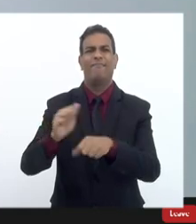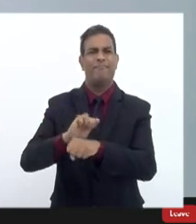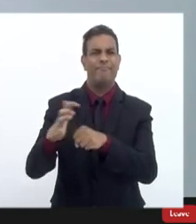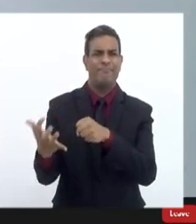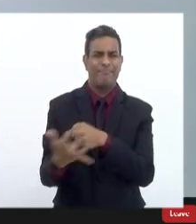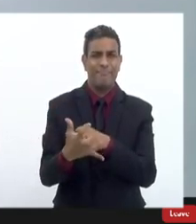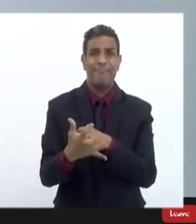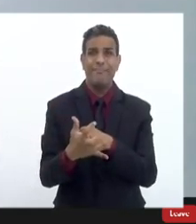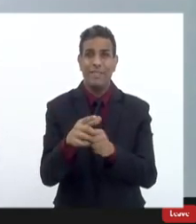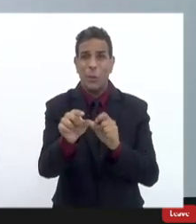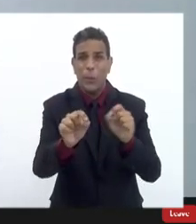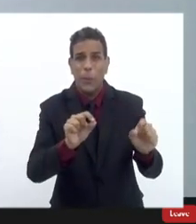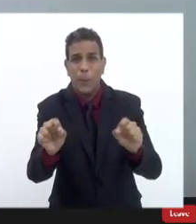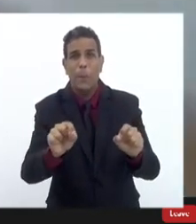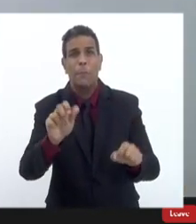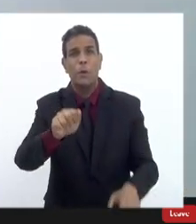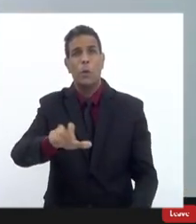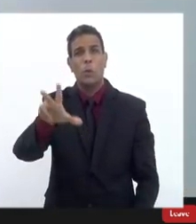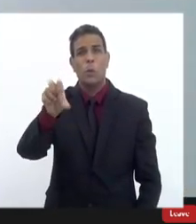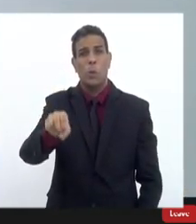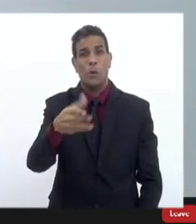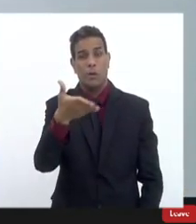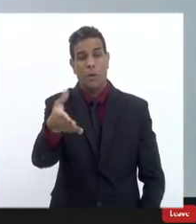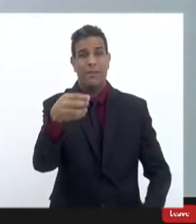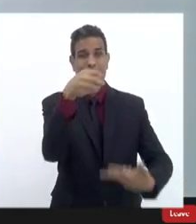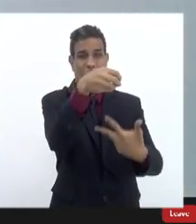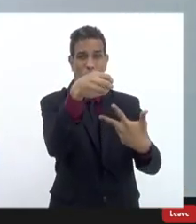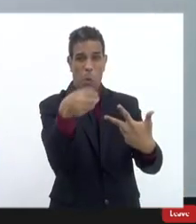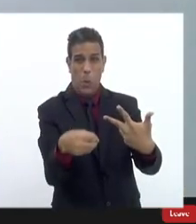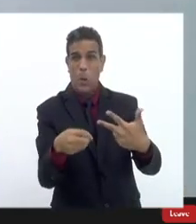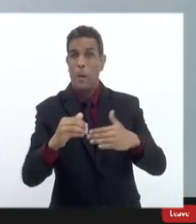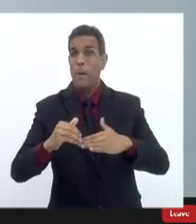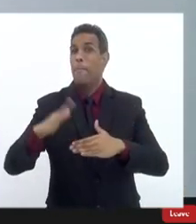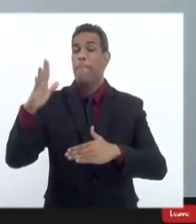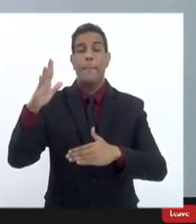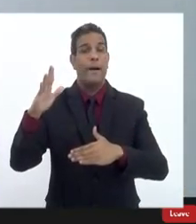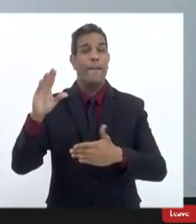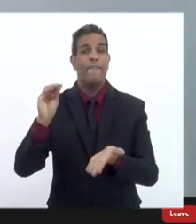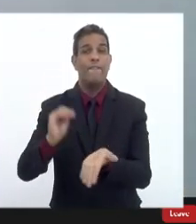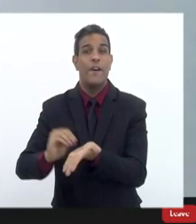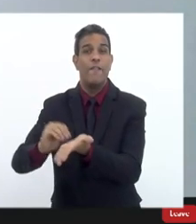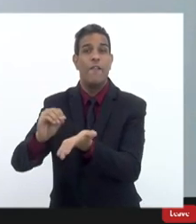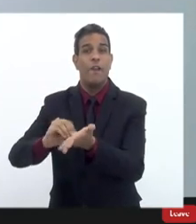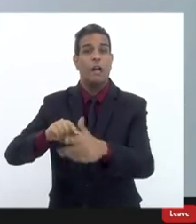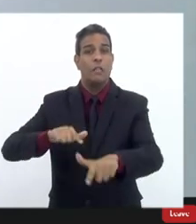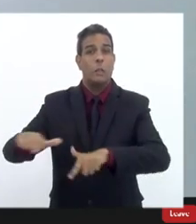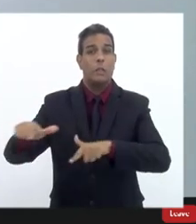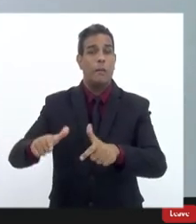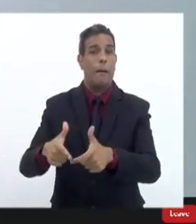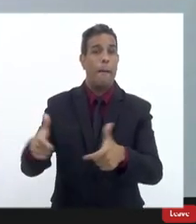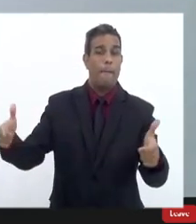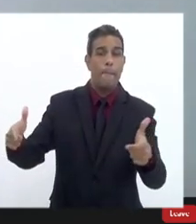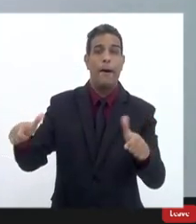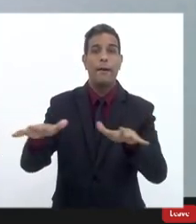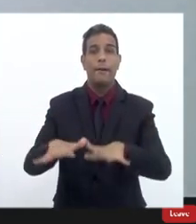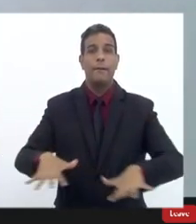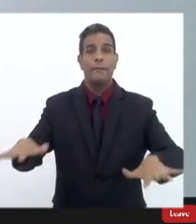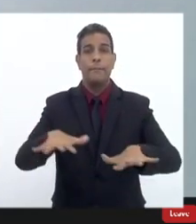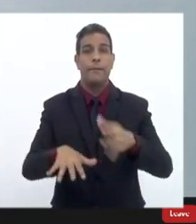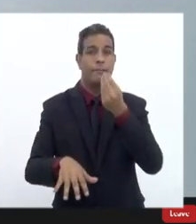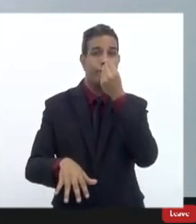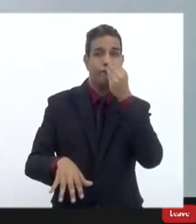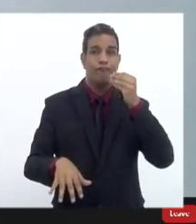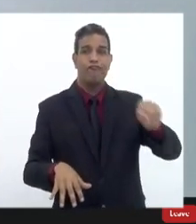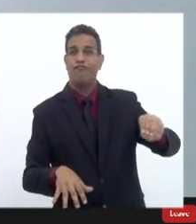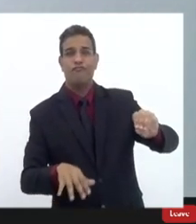rede pública foram impostas, o Enem mostra isso, o altíssimo desemprego entre a juventude mostra isso, e também o desinteresse e a